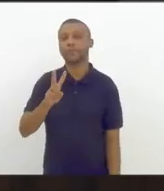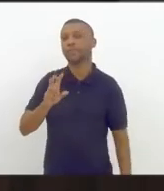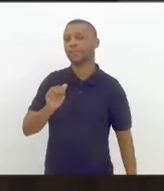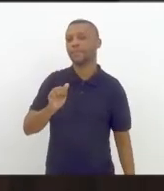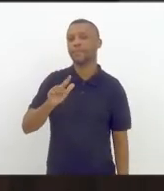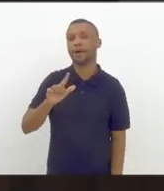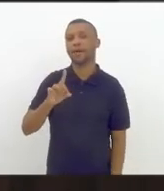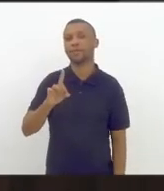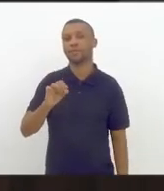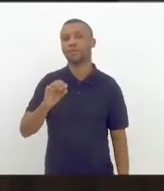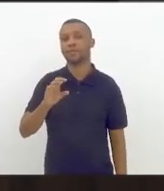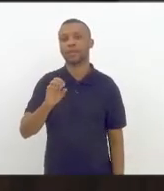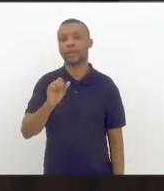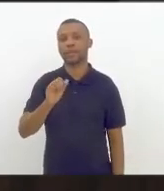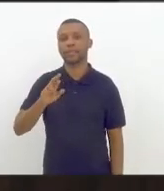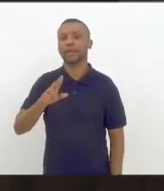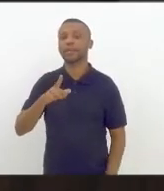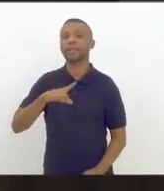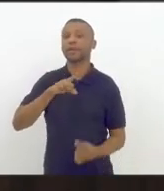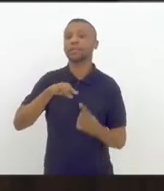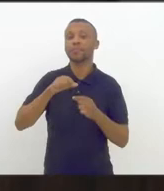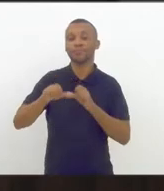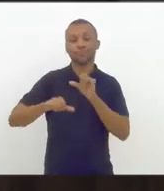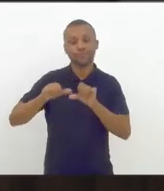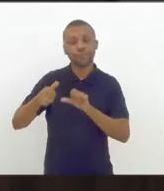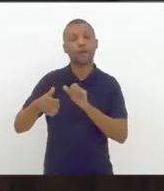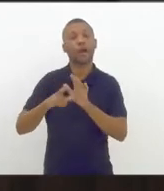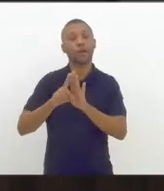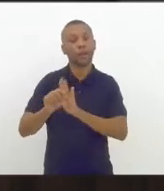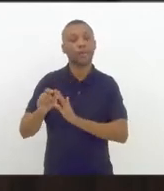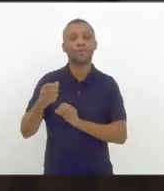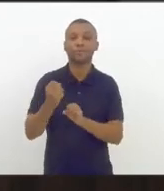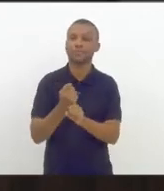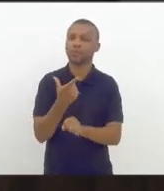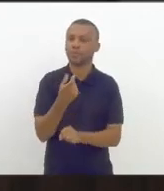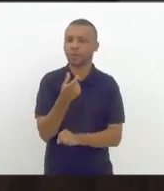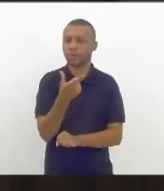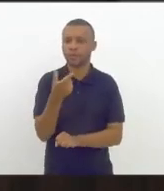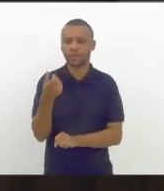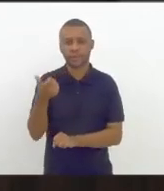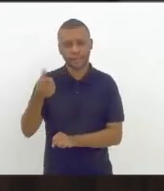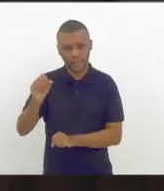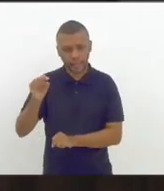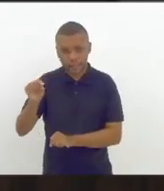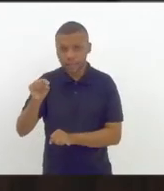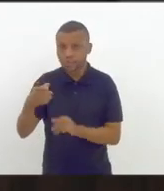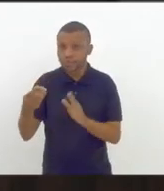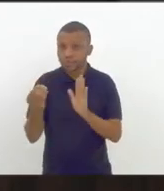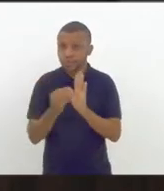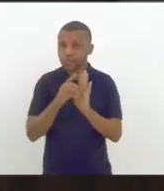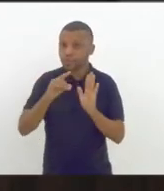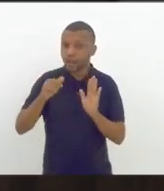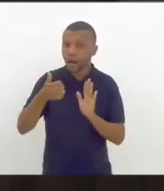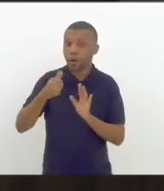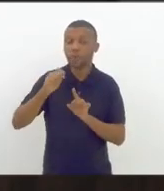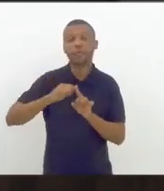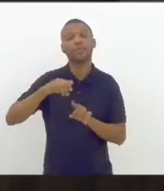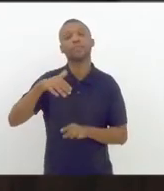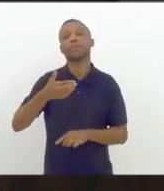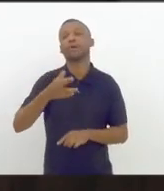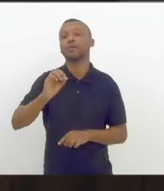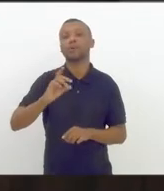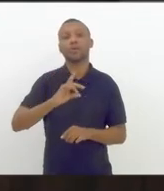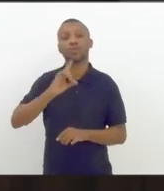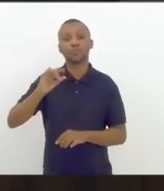lei 5.645, de 6 de janeiro de 2010, instituindo o calendário oficial do Estado do Rio de Janeiro, dia 11 de março, como dia